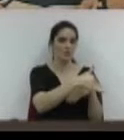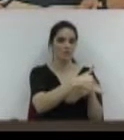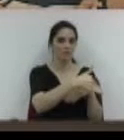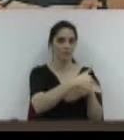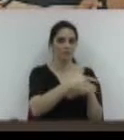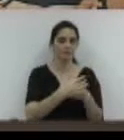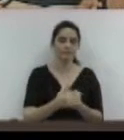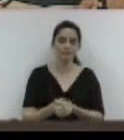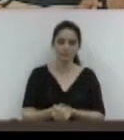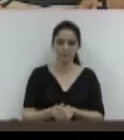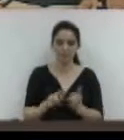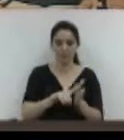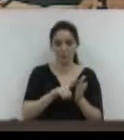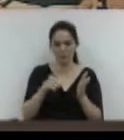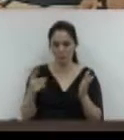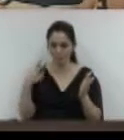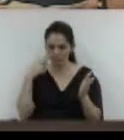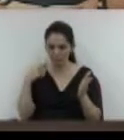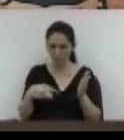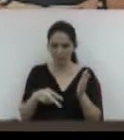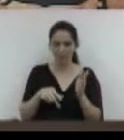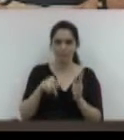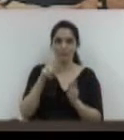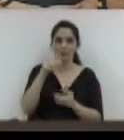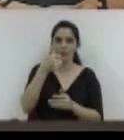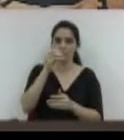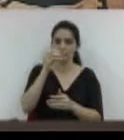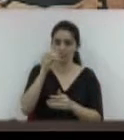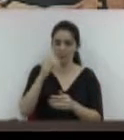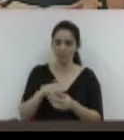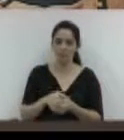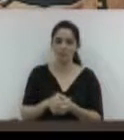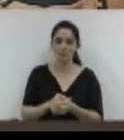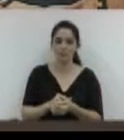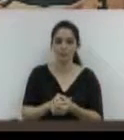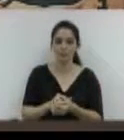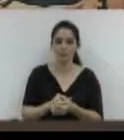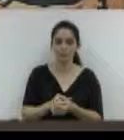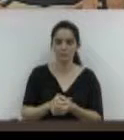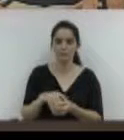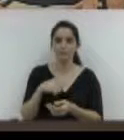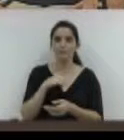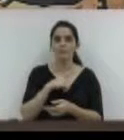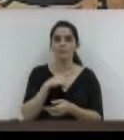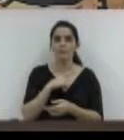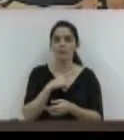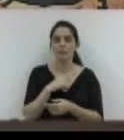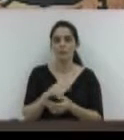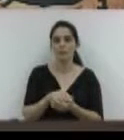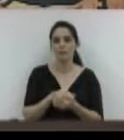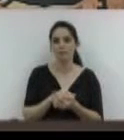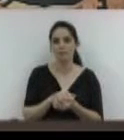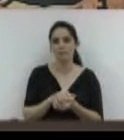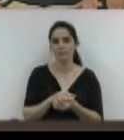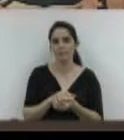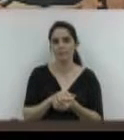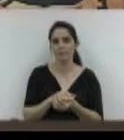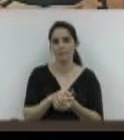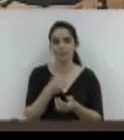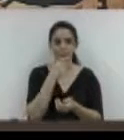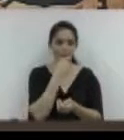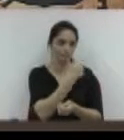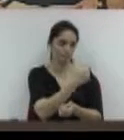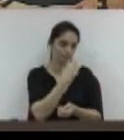Saneado o feito, folha 20, foi determinada a realização de audiência de instalação de interrogatório